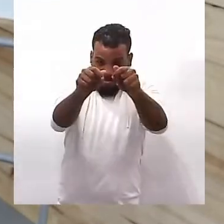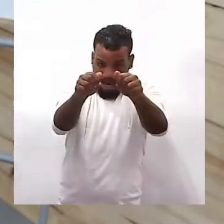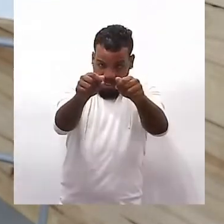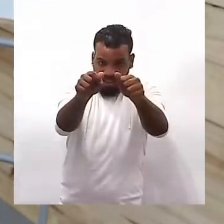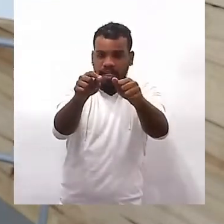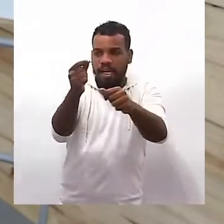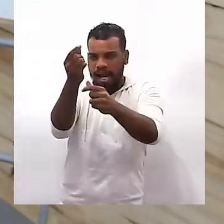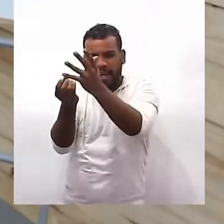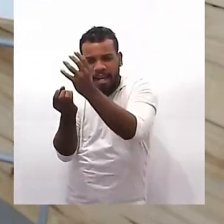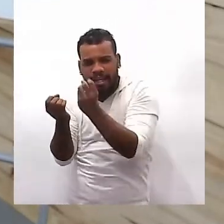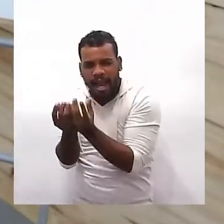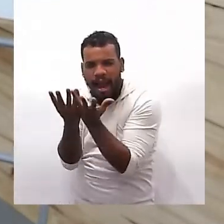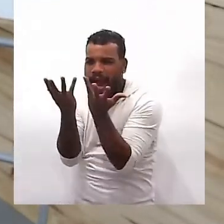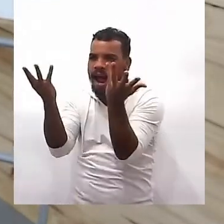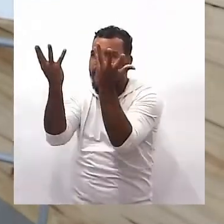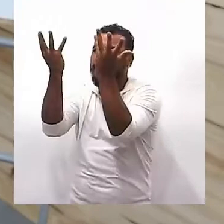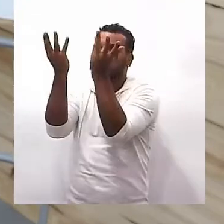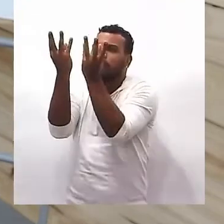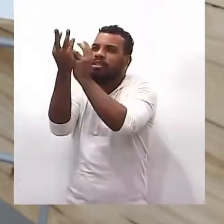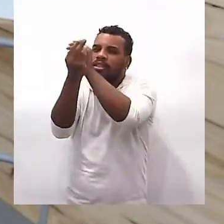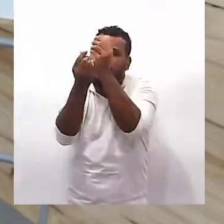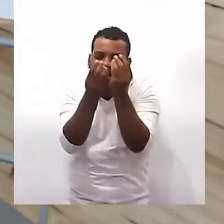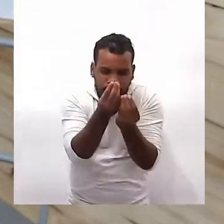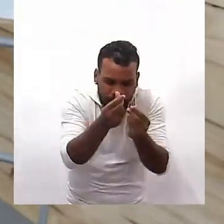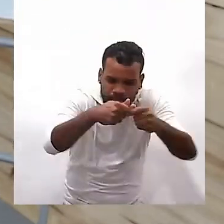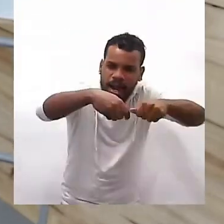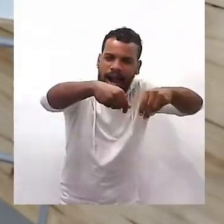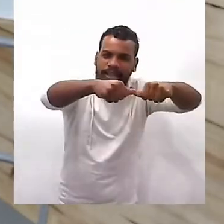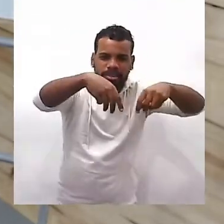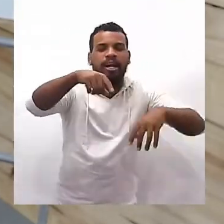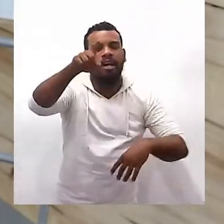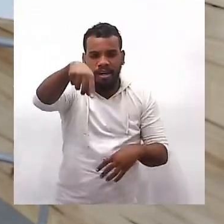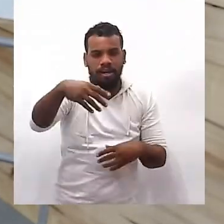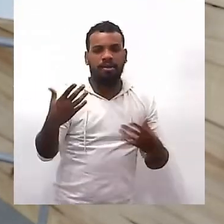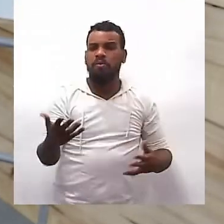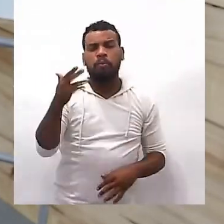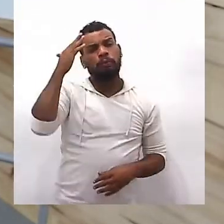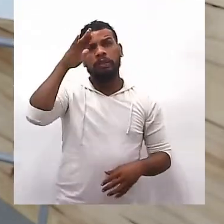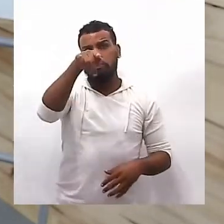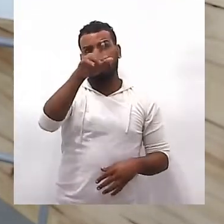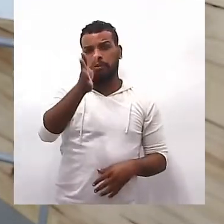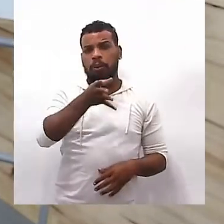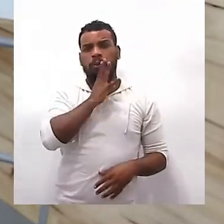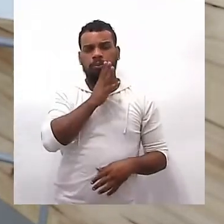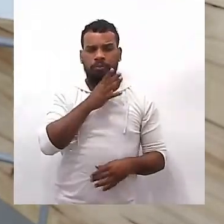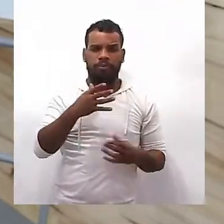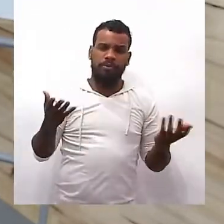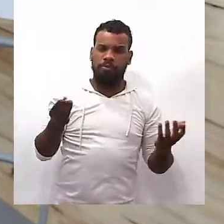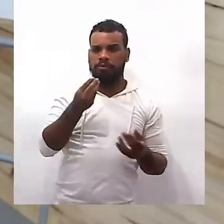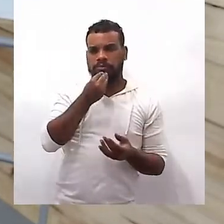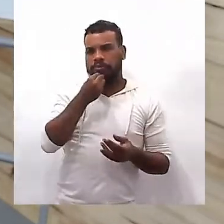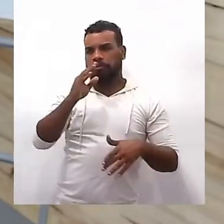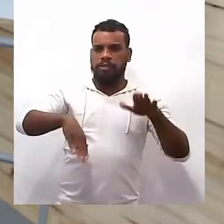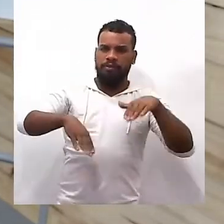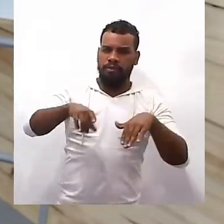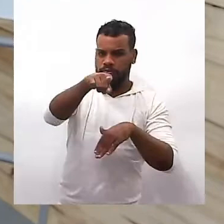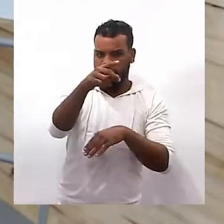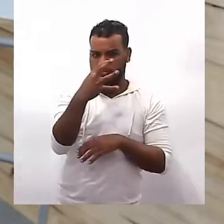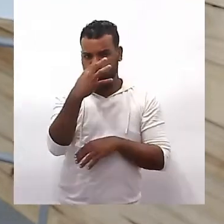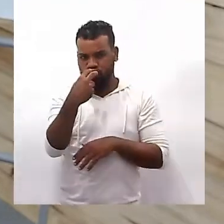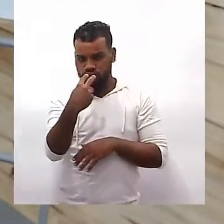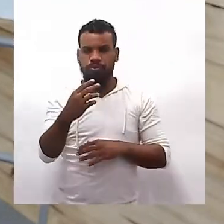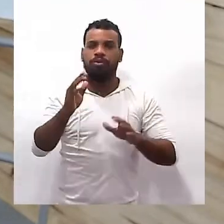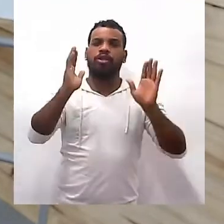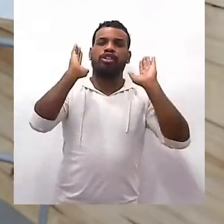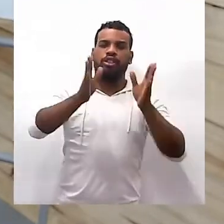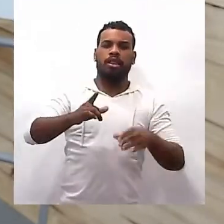é fundamental na produção das massas. Eu não sei se vocês já viram, mas assim, pode ser que alguém que esteja me assistindo aqui